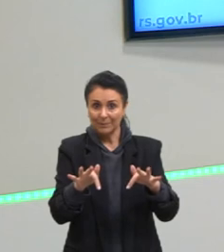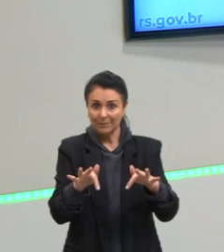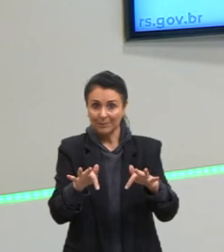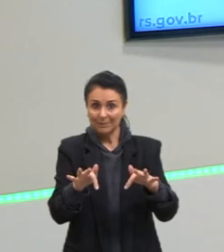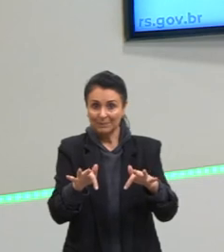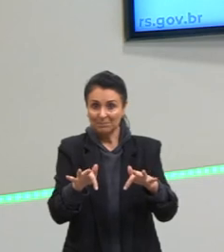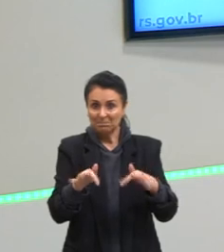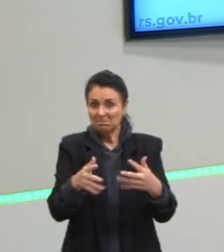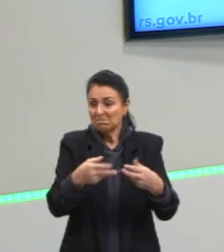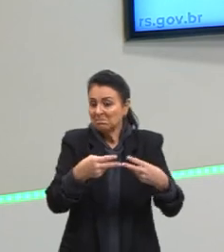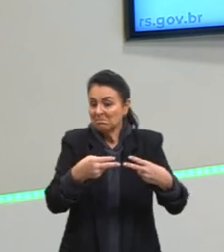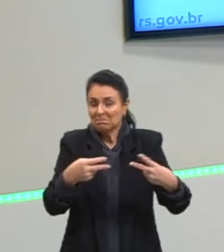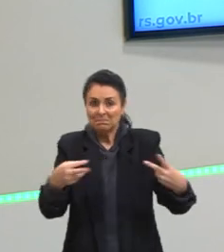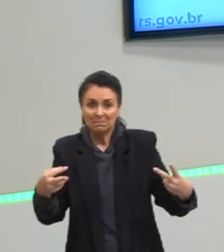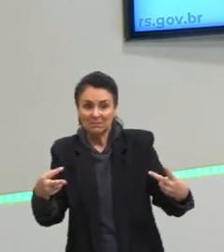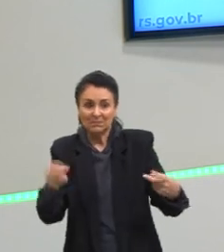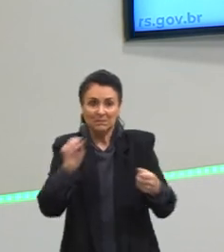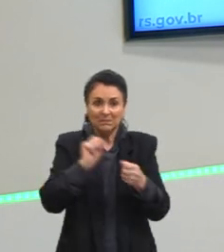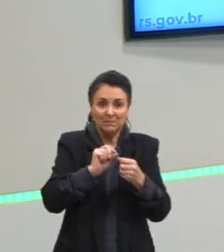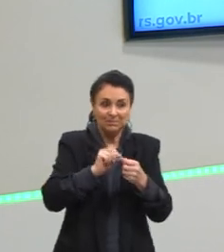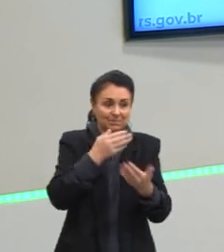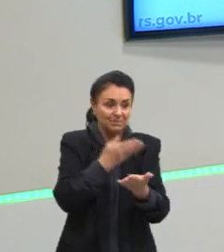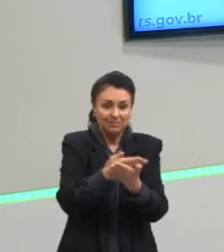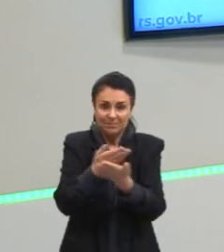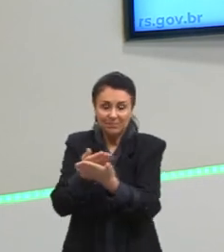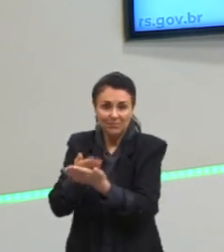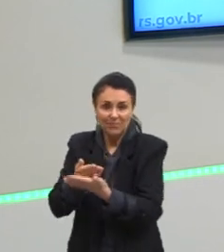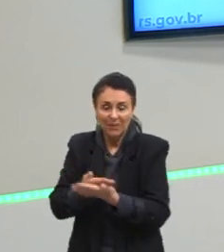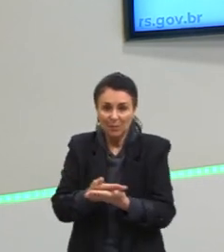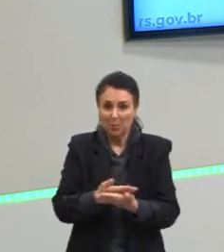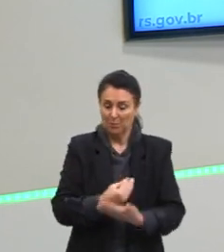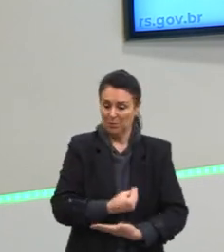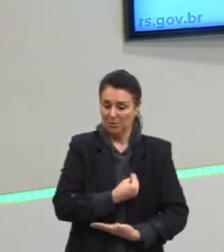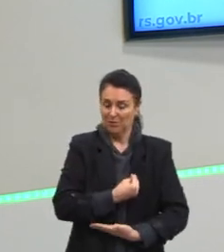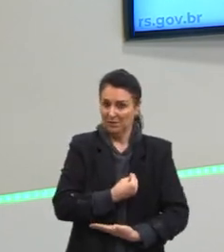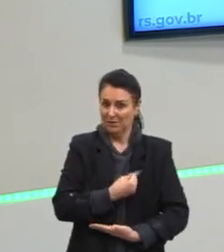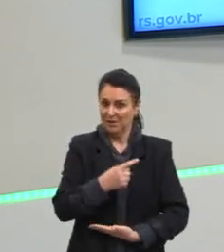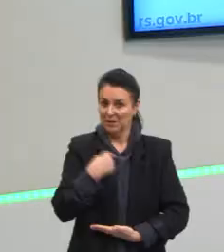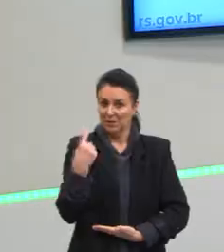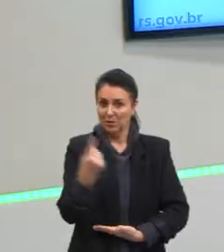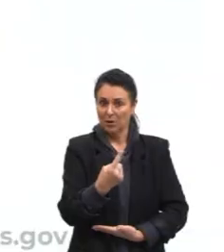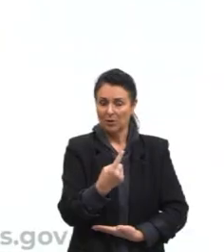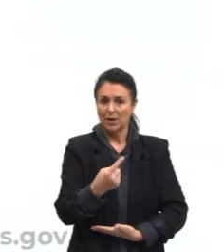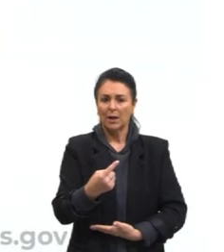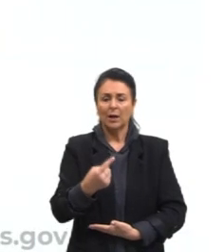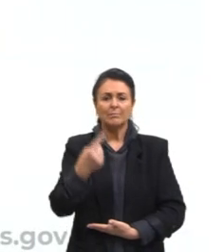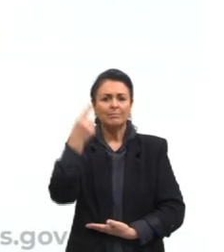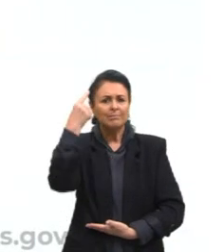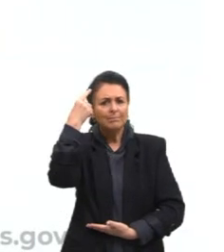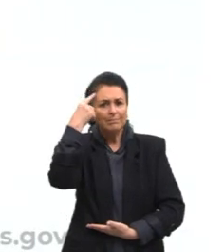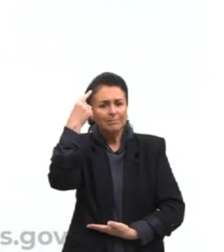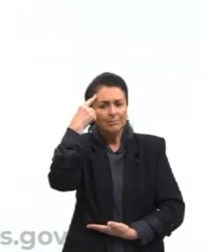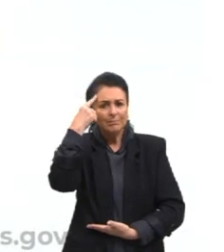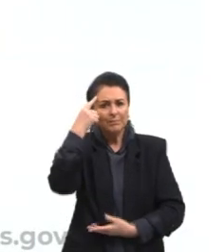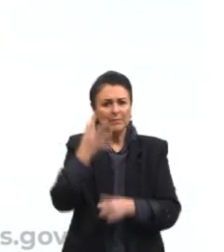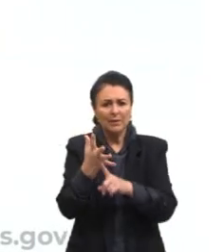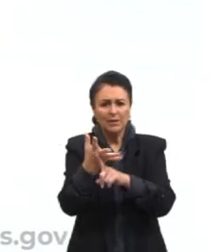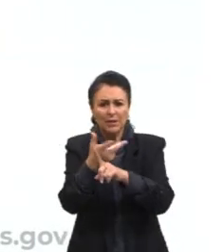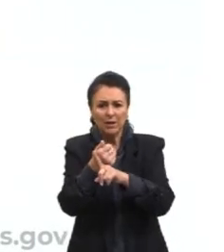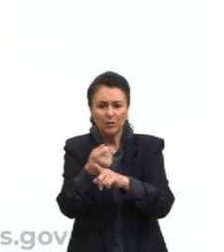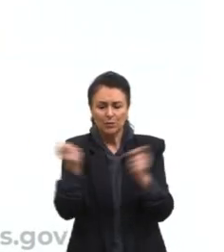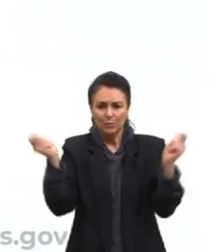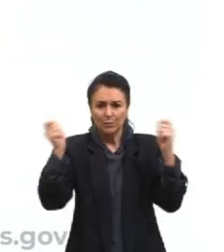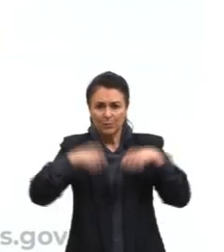seja para as coisas que a gente faz nossos estudos e para nossa própria vida né E como a noção de ato e potência nos